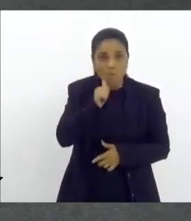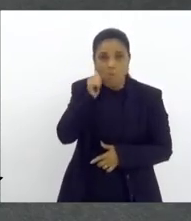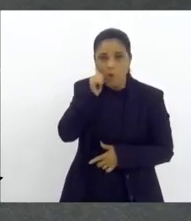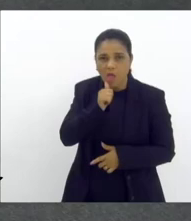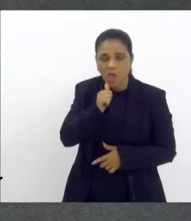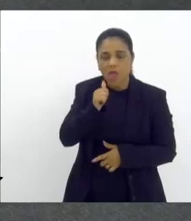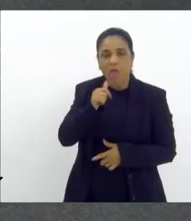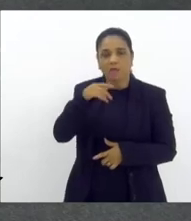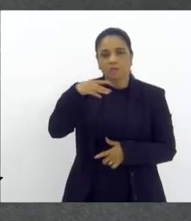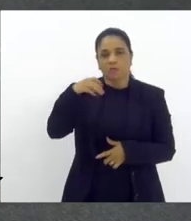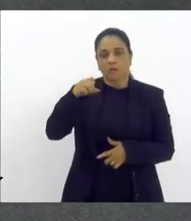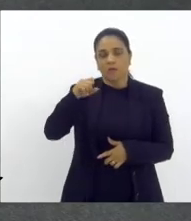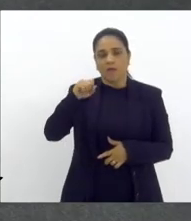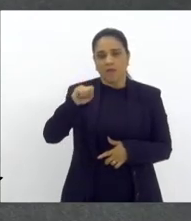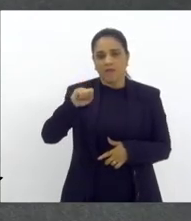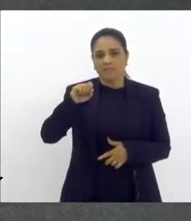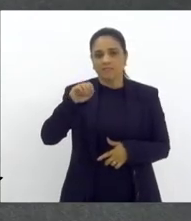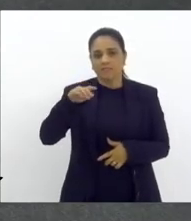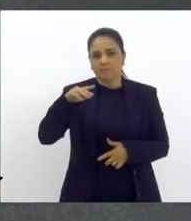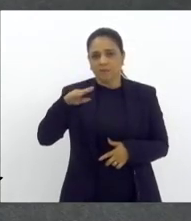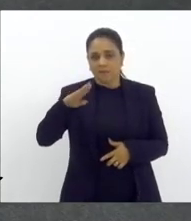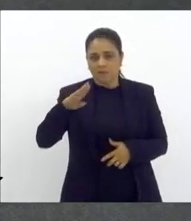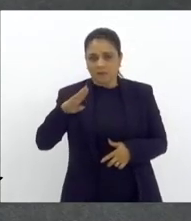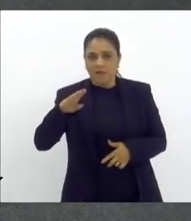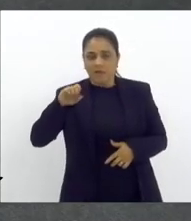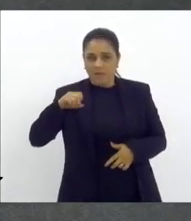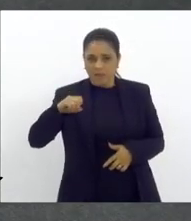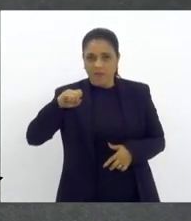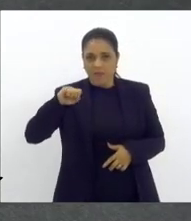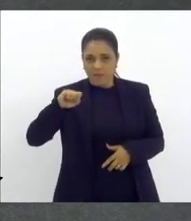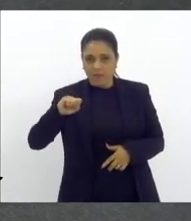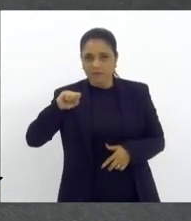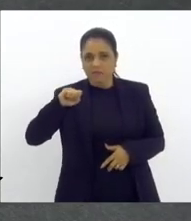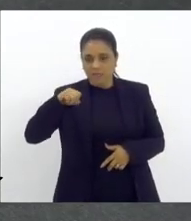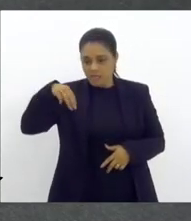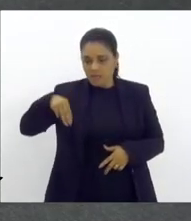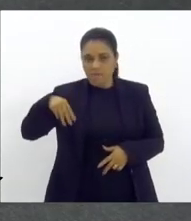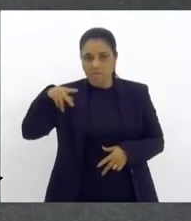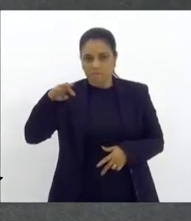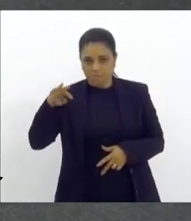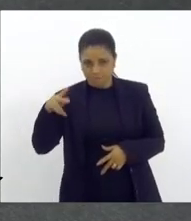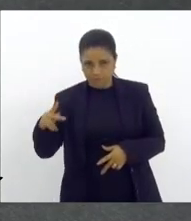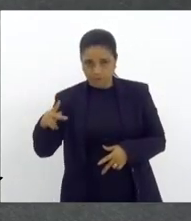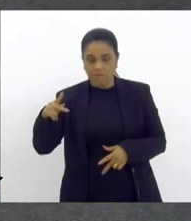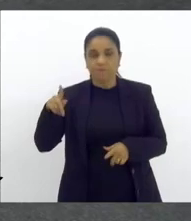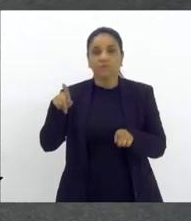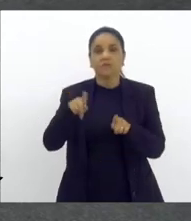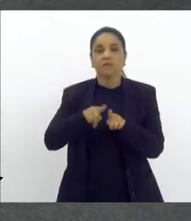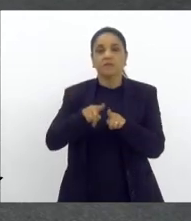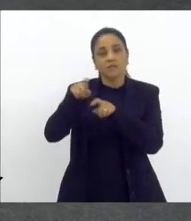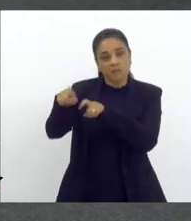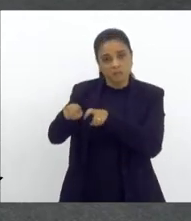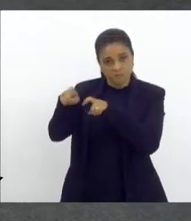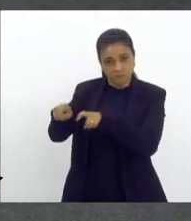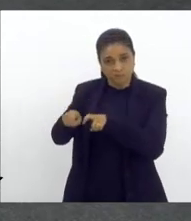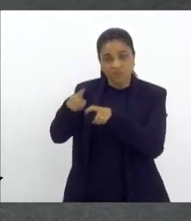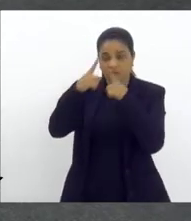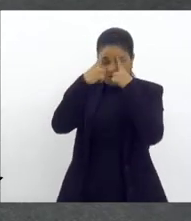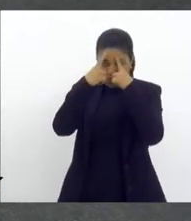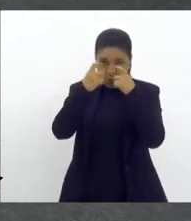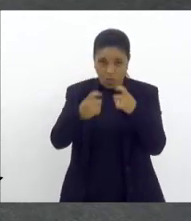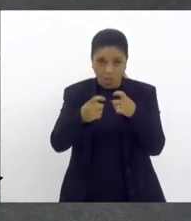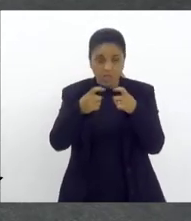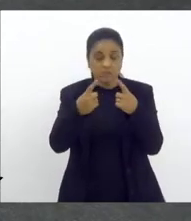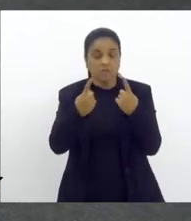campo que traz também um olhar muito evidenciado com relação às violências sobre as